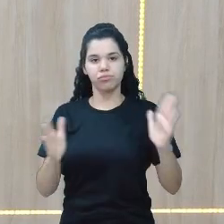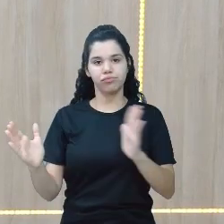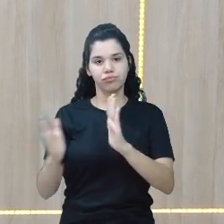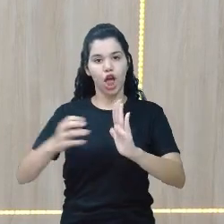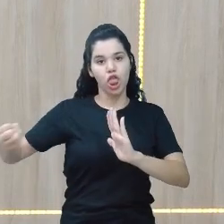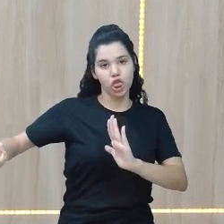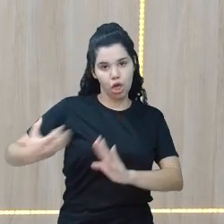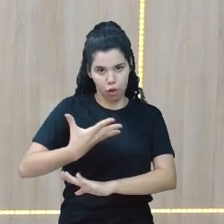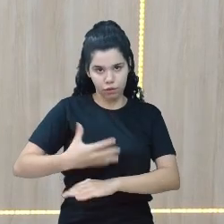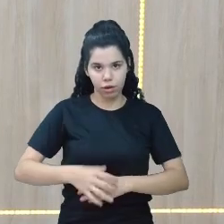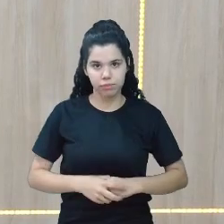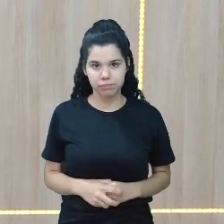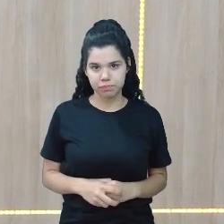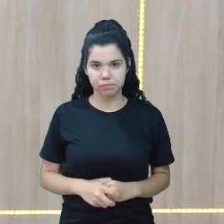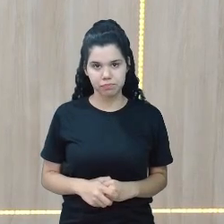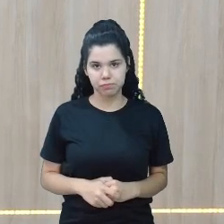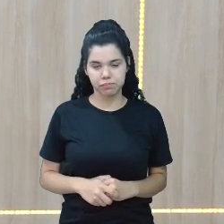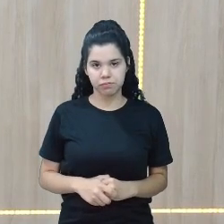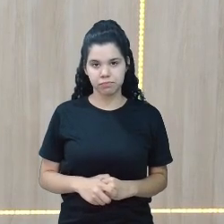fase.